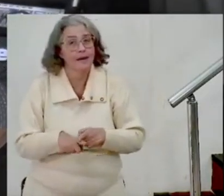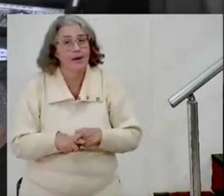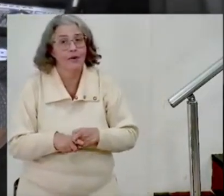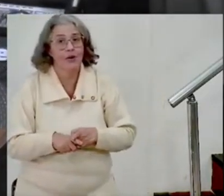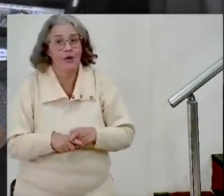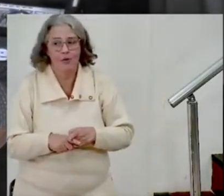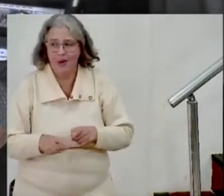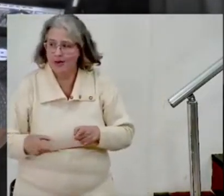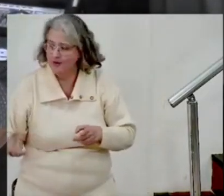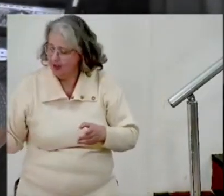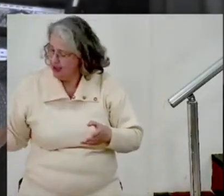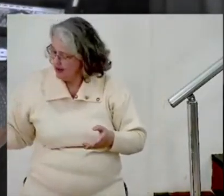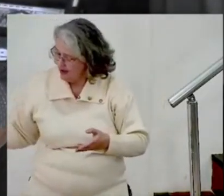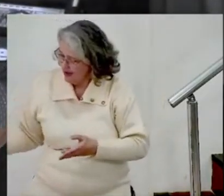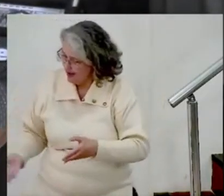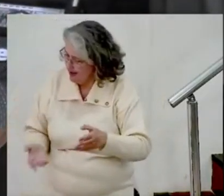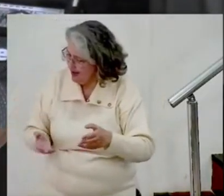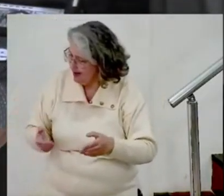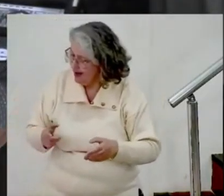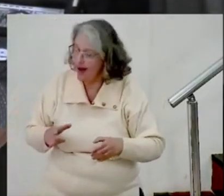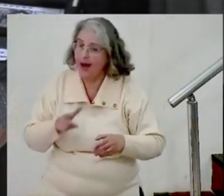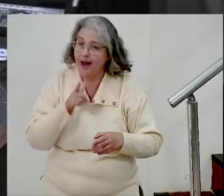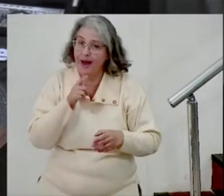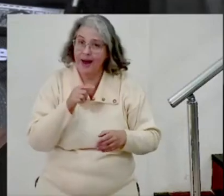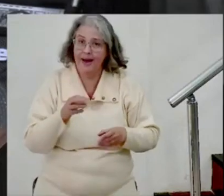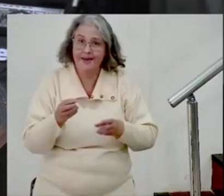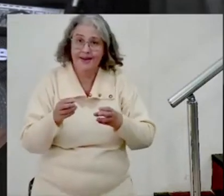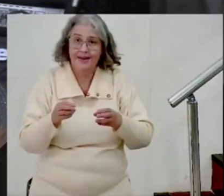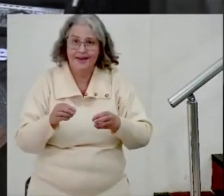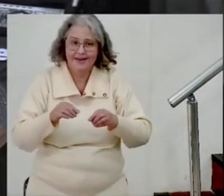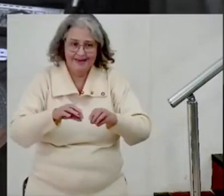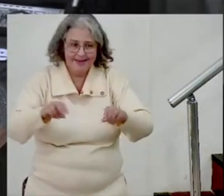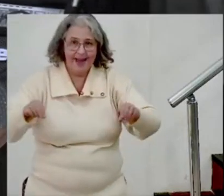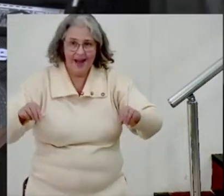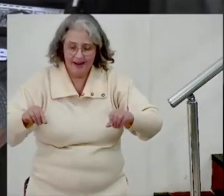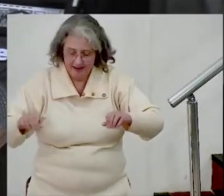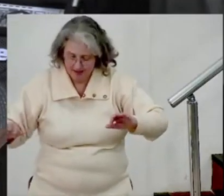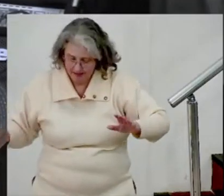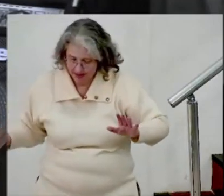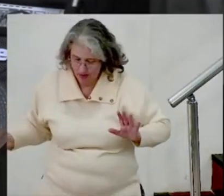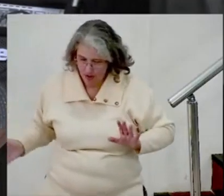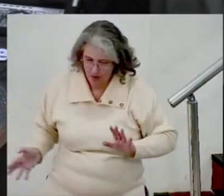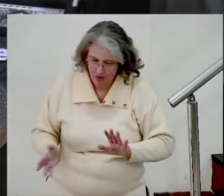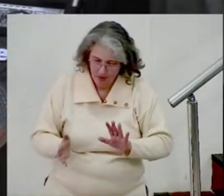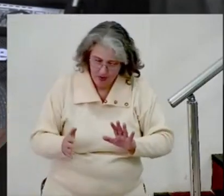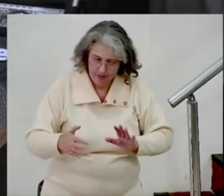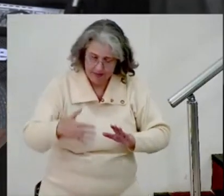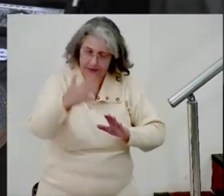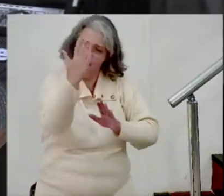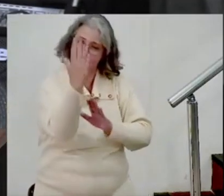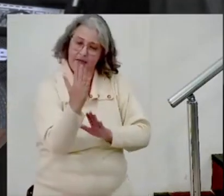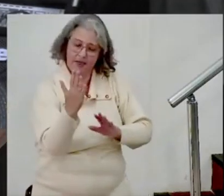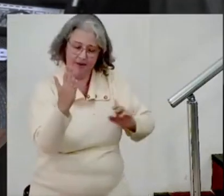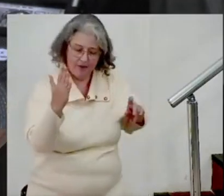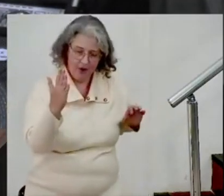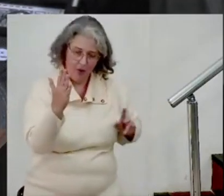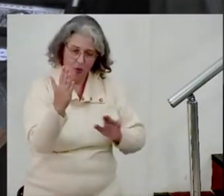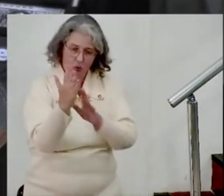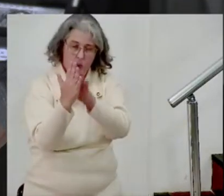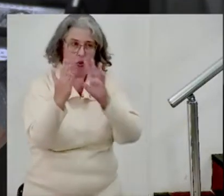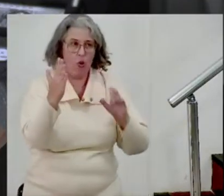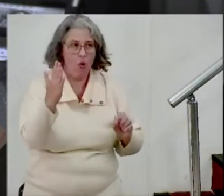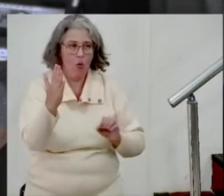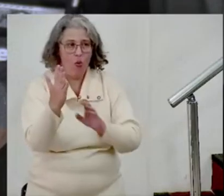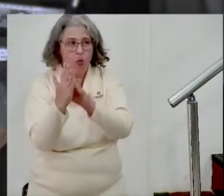precisam fazer uma rampa de terra para conseguir subir. E isso dá trabalho. E agora então você tem esse carro que vai subir